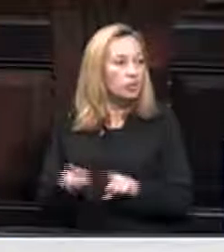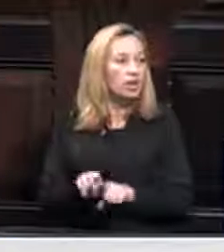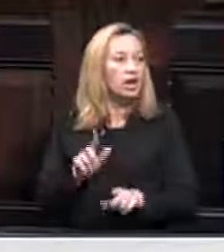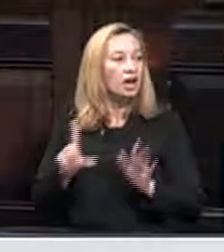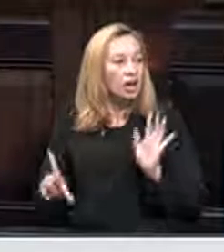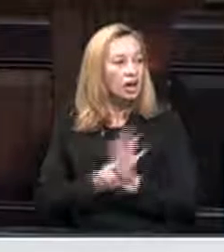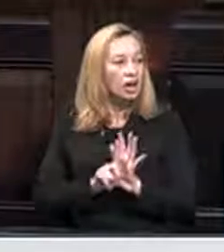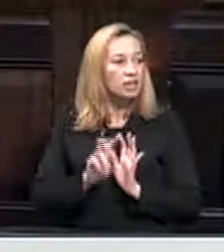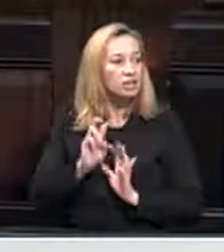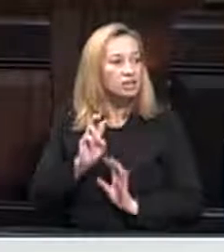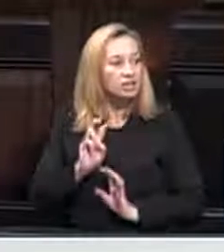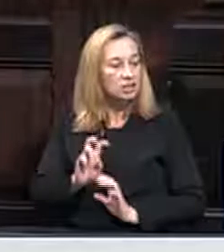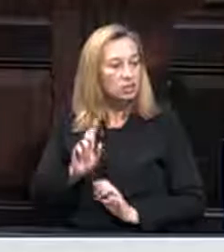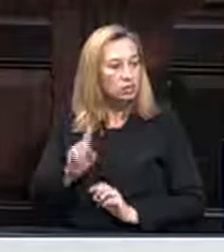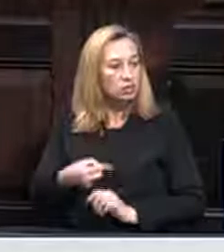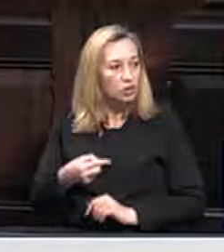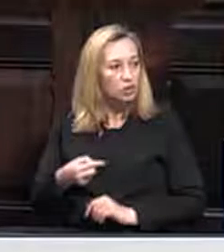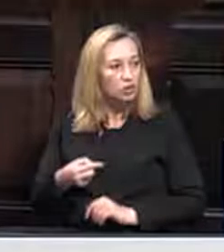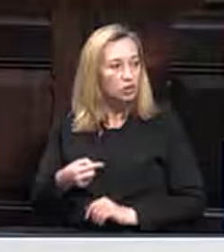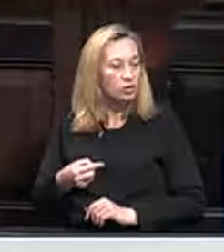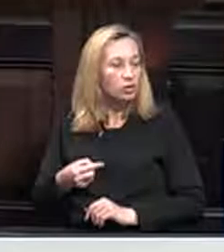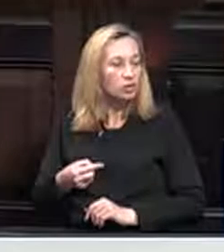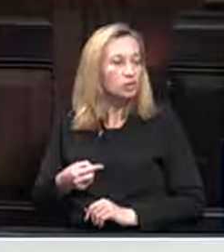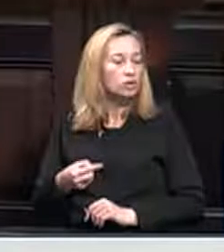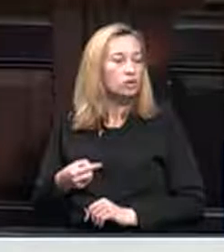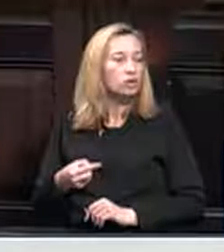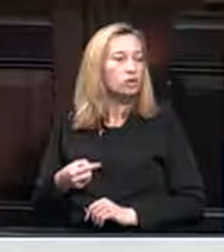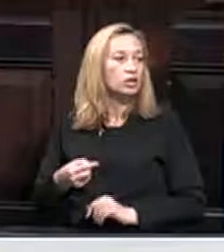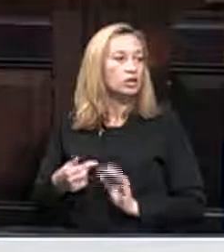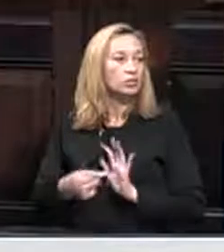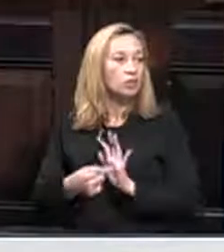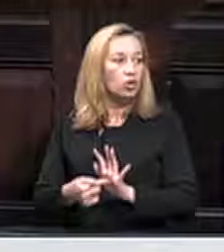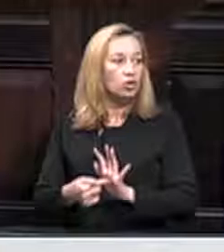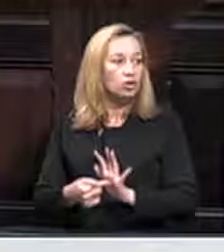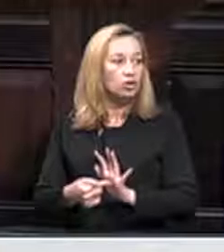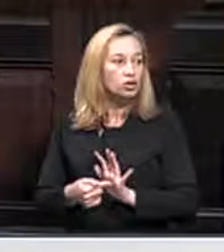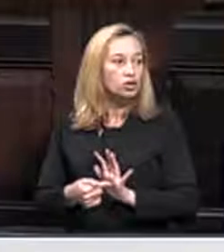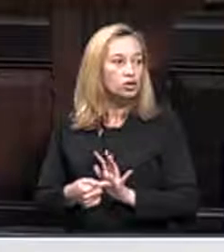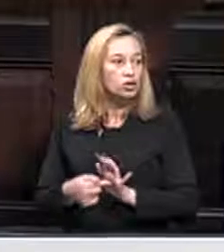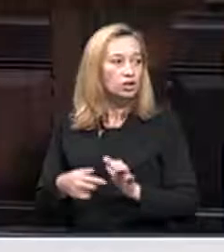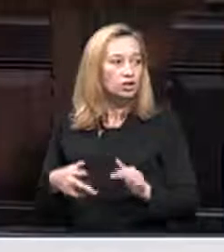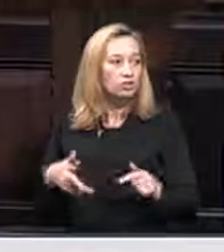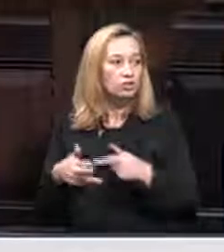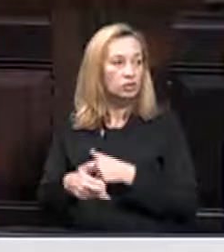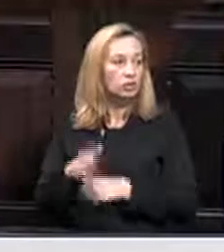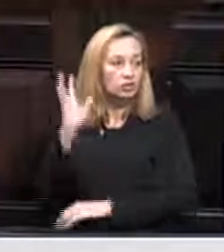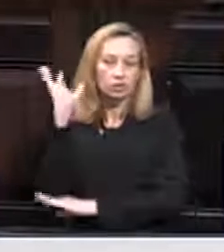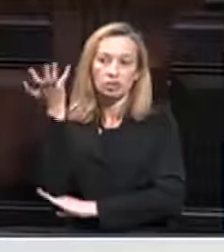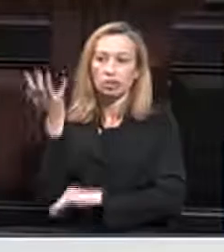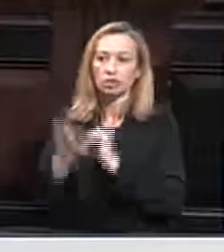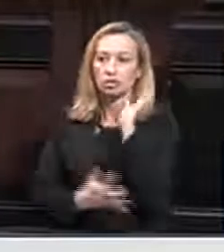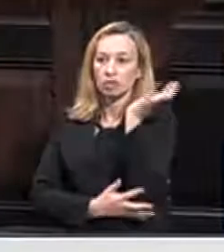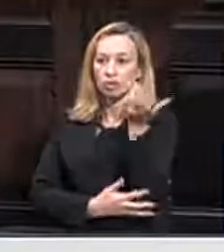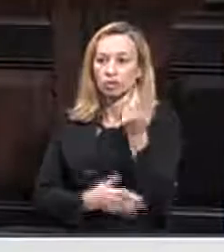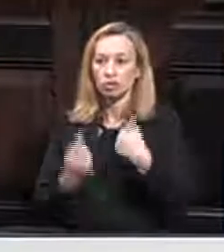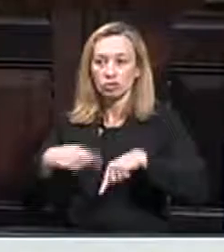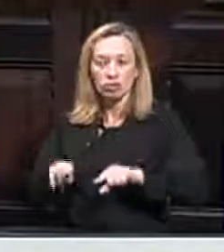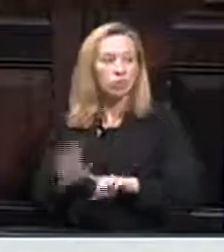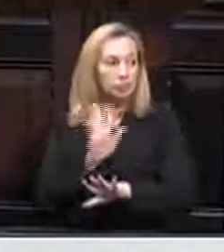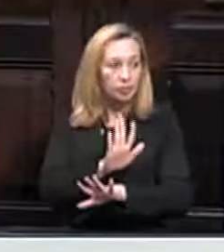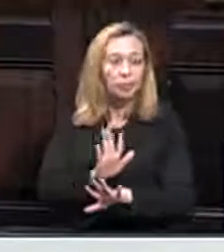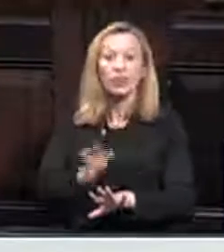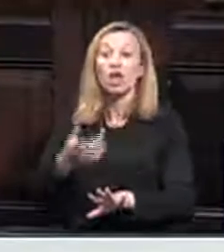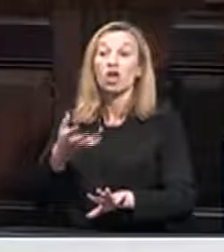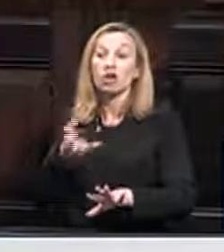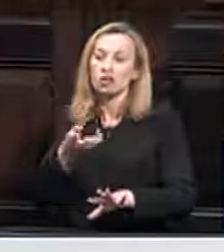5067/2007, que estabelece o zoneamento ecológico-econômico. A primeira coisa que eu gostaria de deixar muito claro aqui é o seguinte: esse